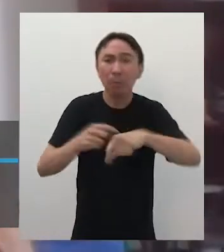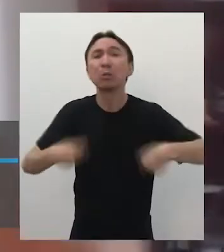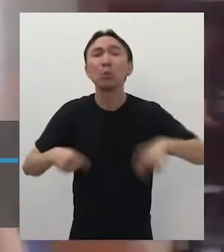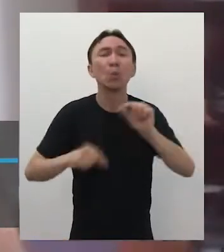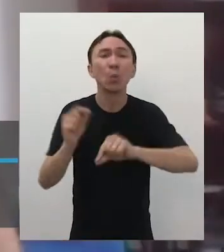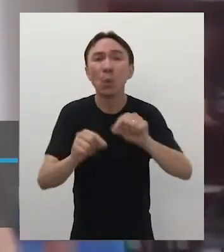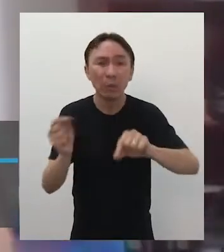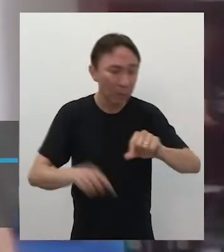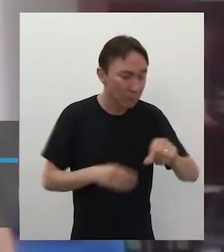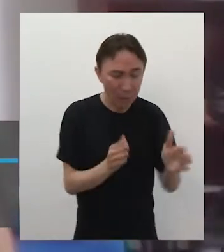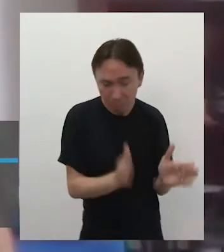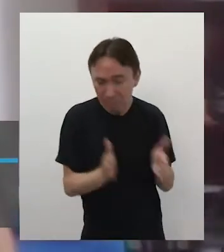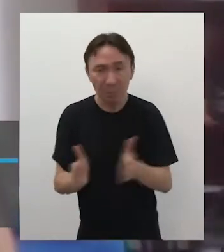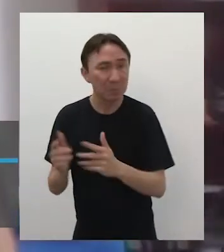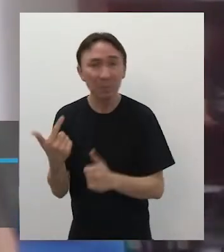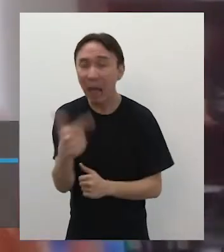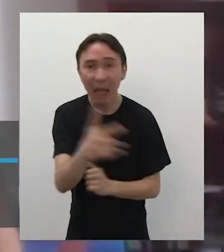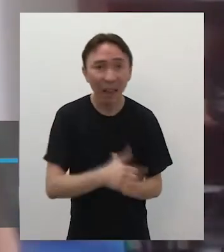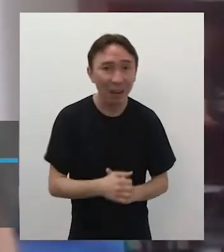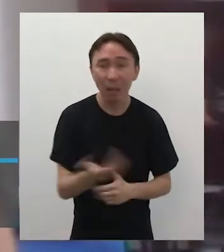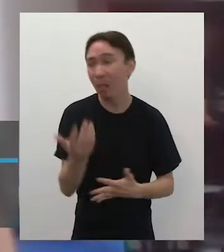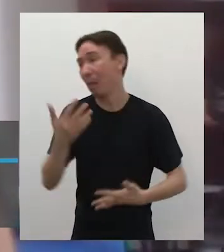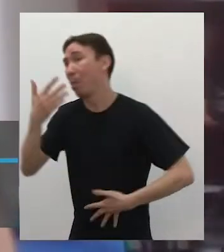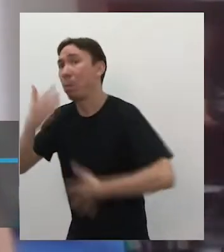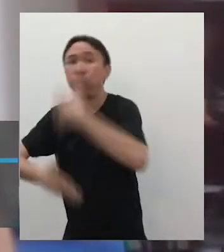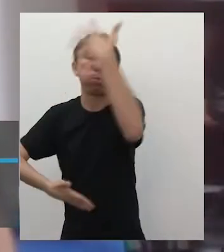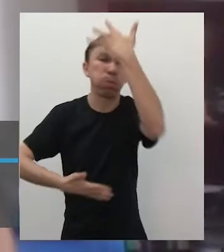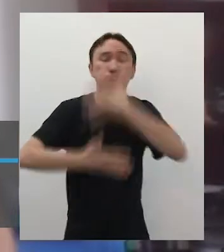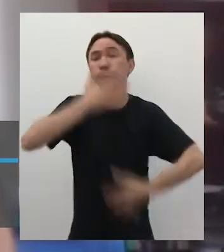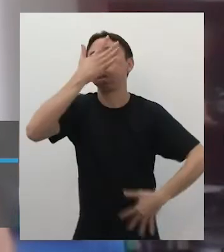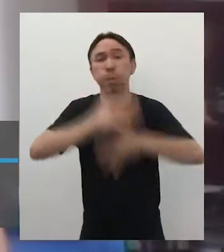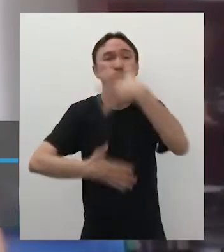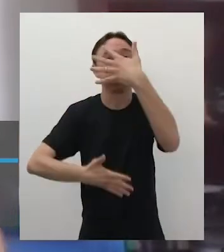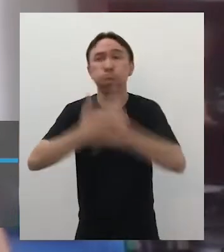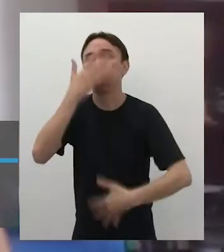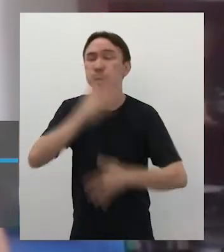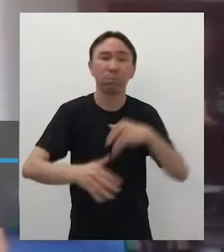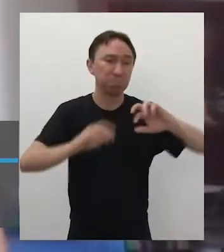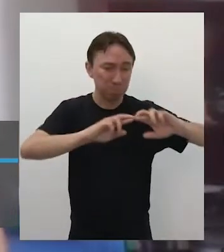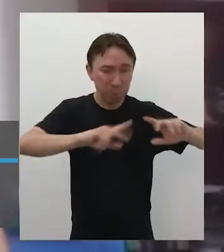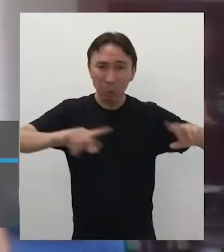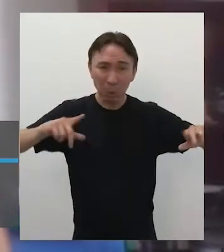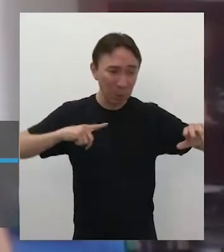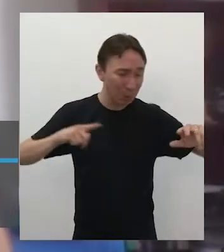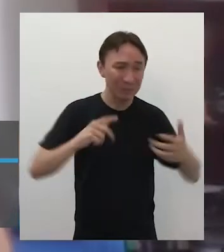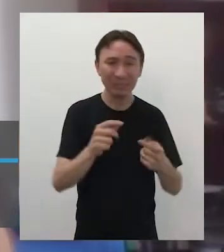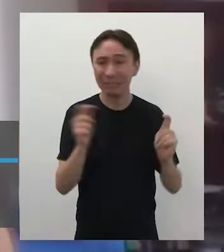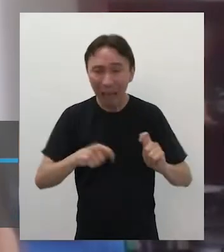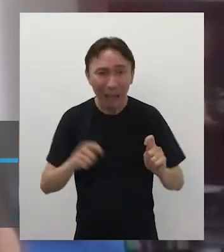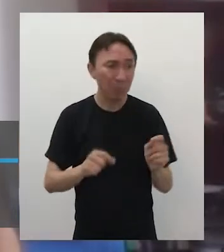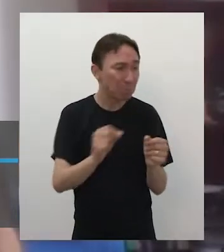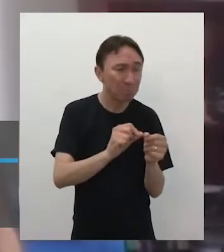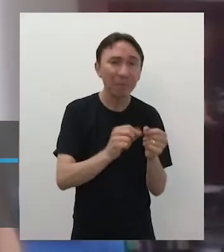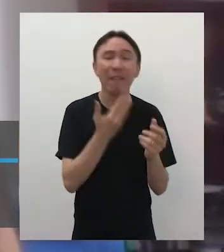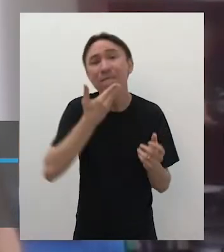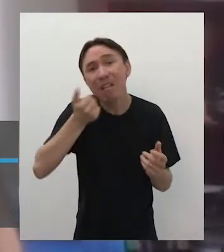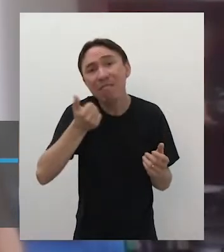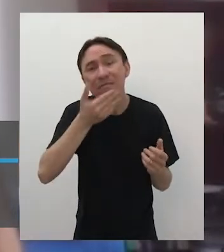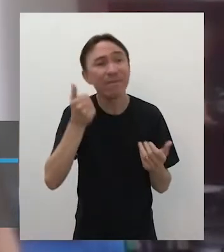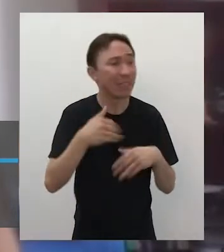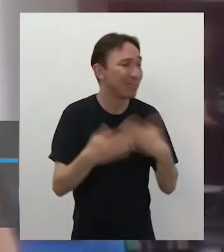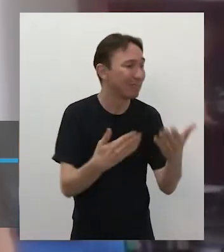né? Imaginem a gente ter muita coisa para fazer, se a gente não tem pelo menos uma sequência do que a gente faz,